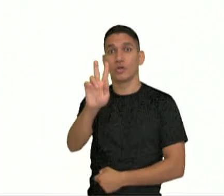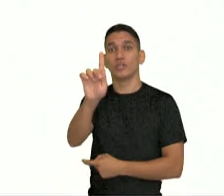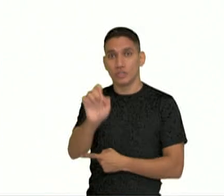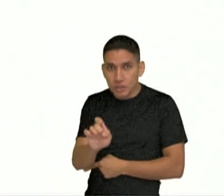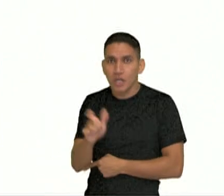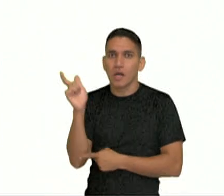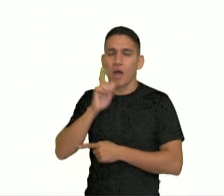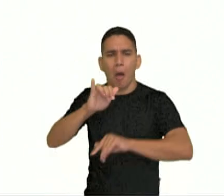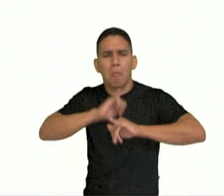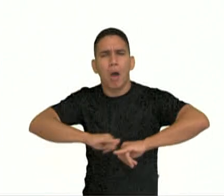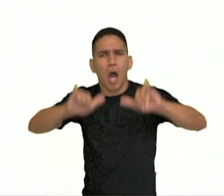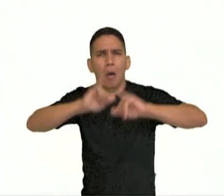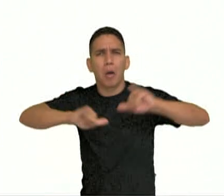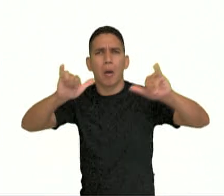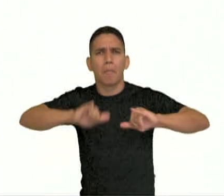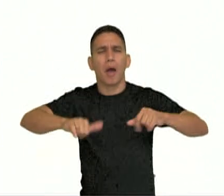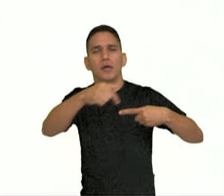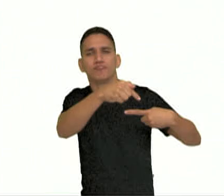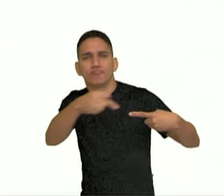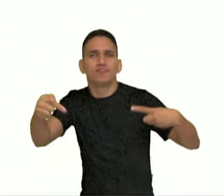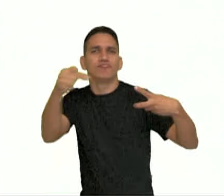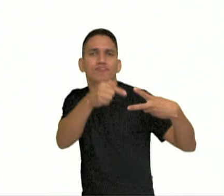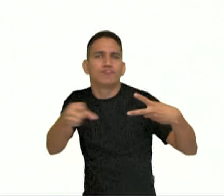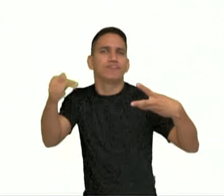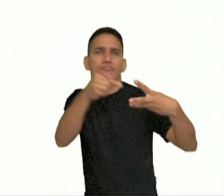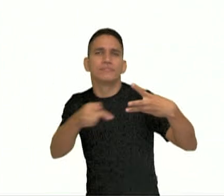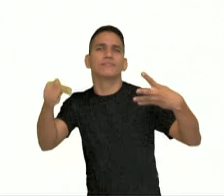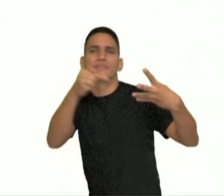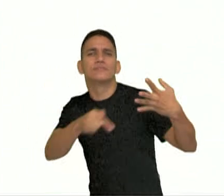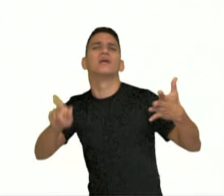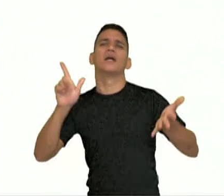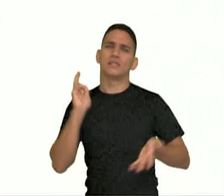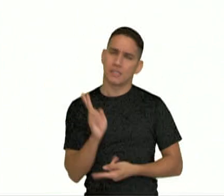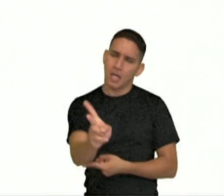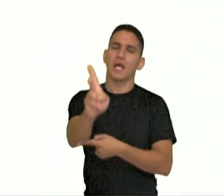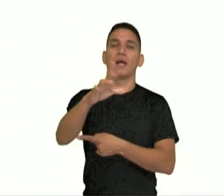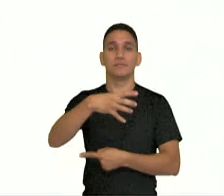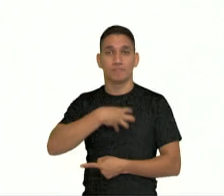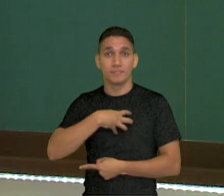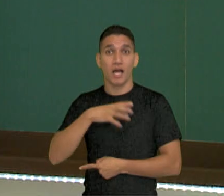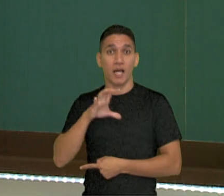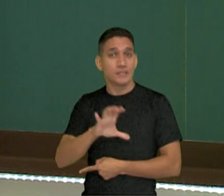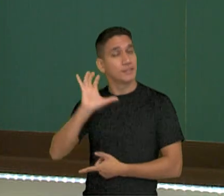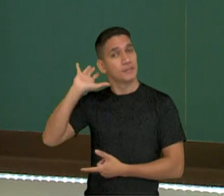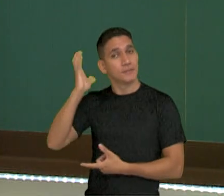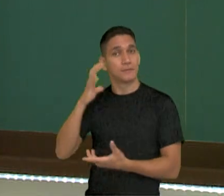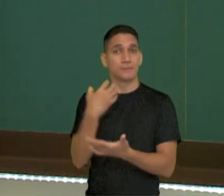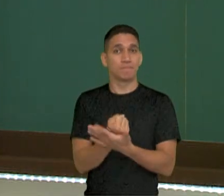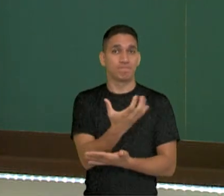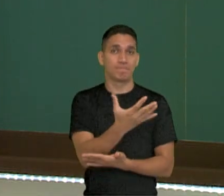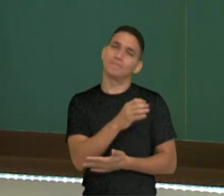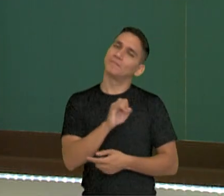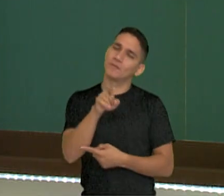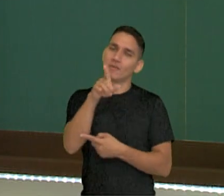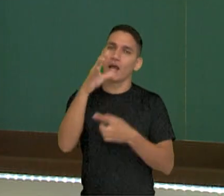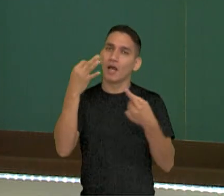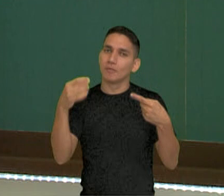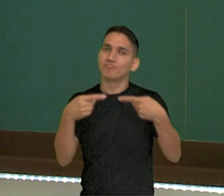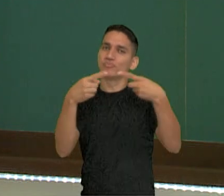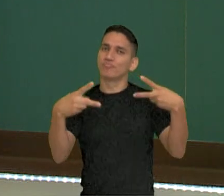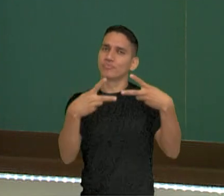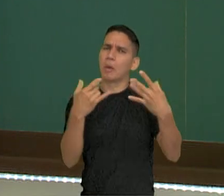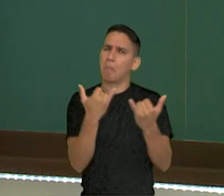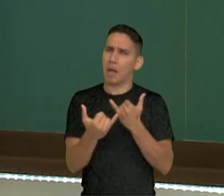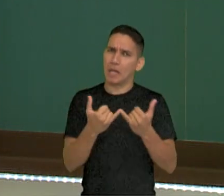disponibilizar suas transmissões semanais do formato podcast. Então, se você fez a resposta,